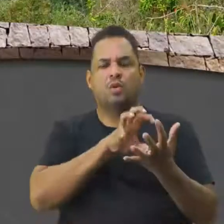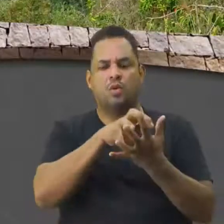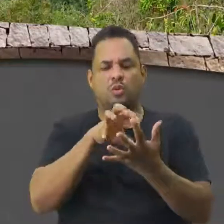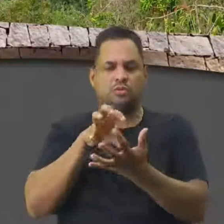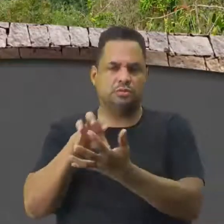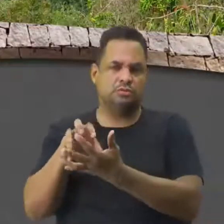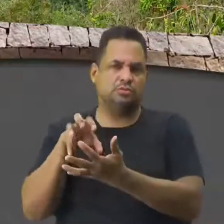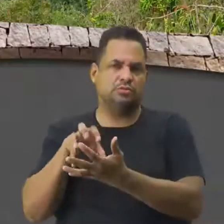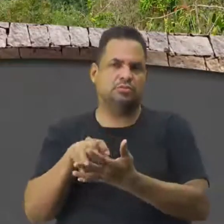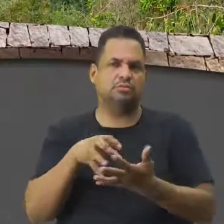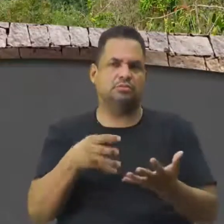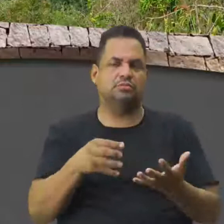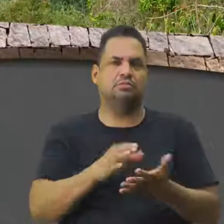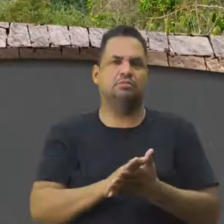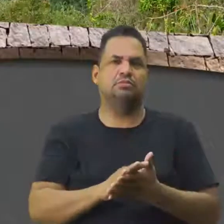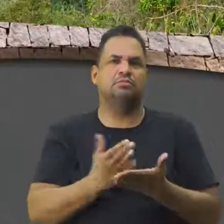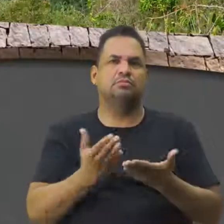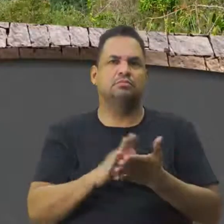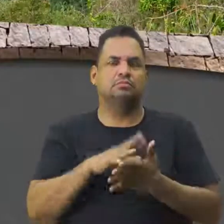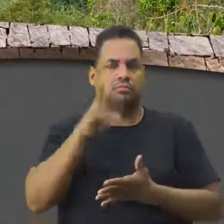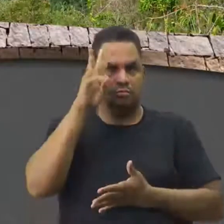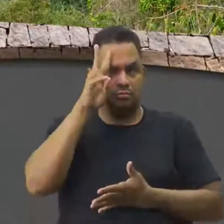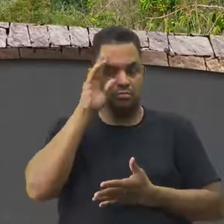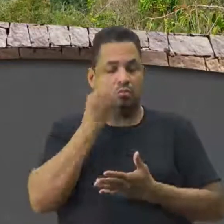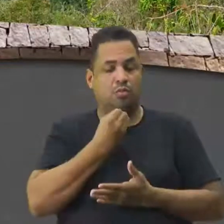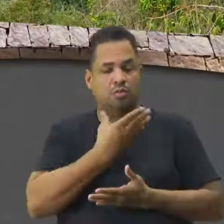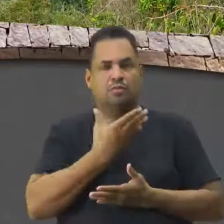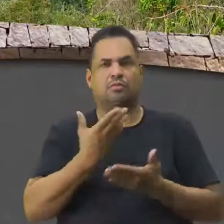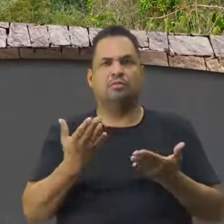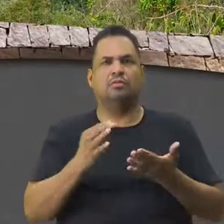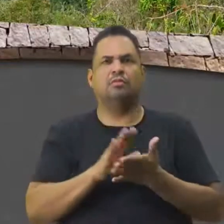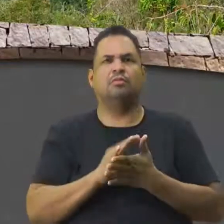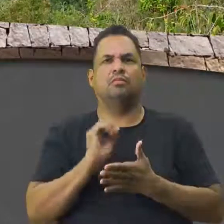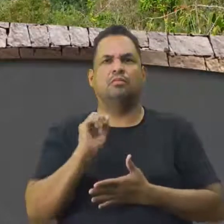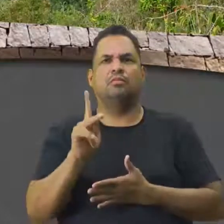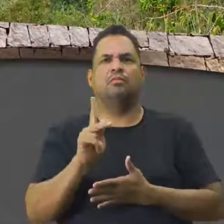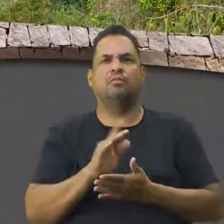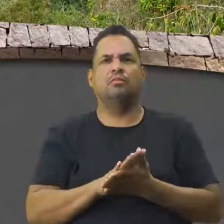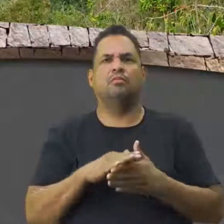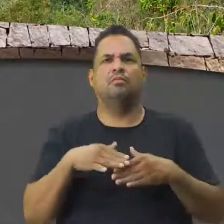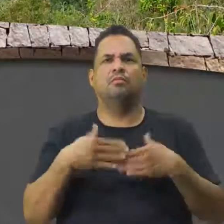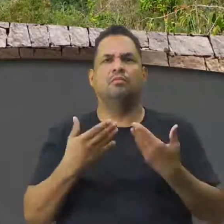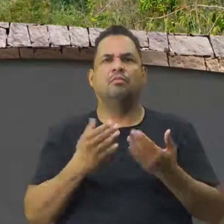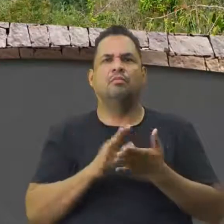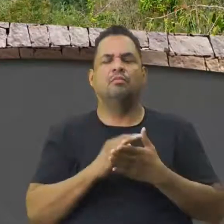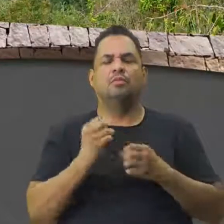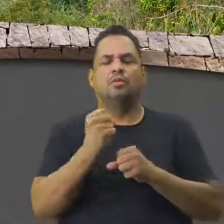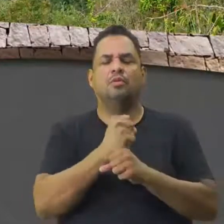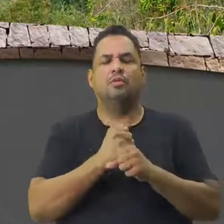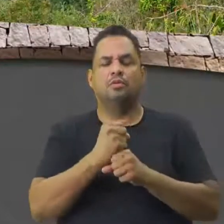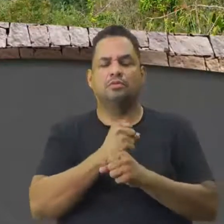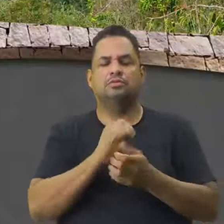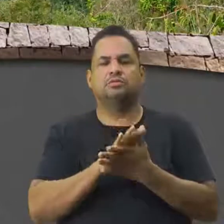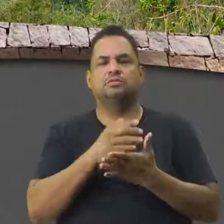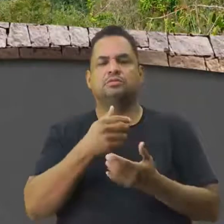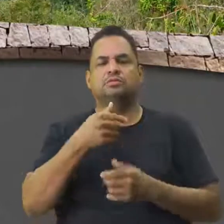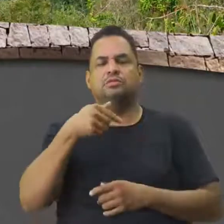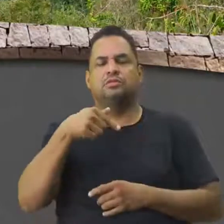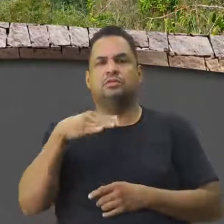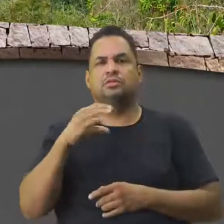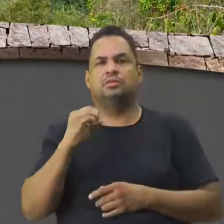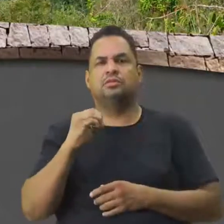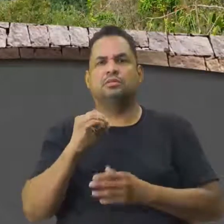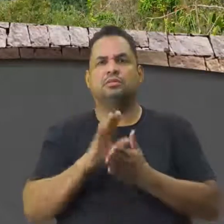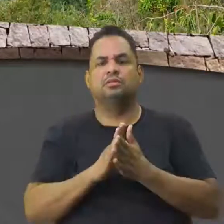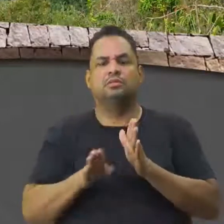colonização, é bom sempre relembrar, ok? Os anos 70